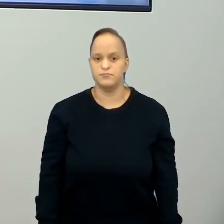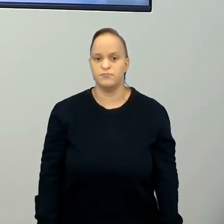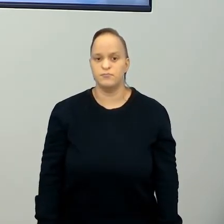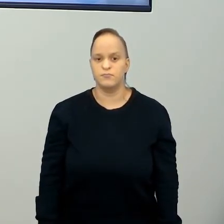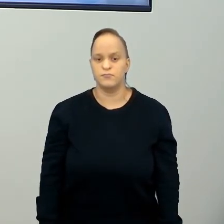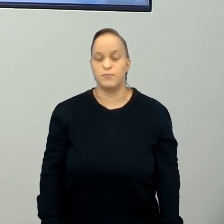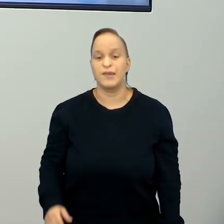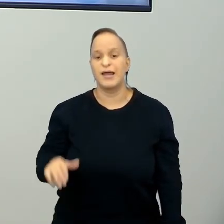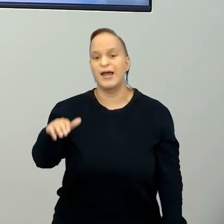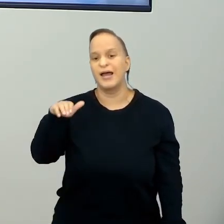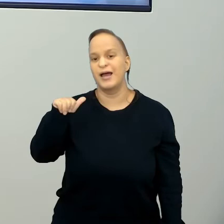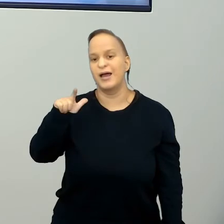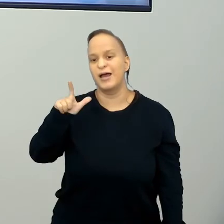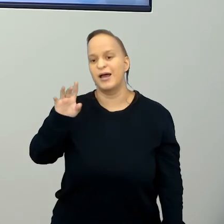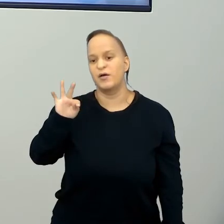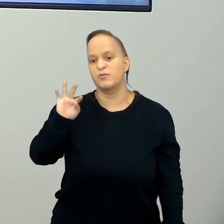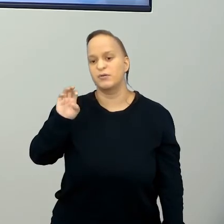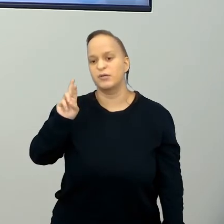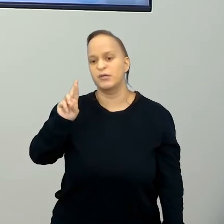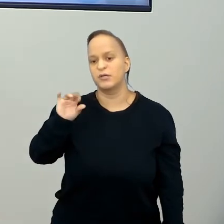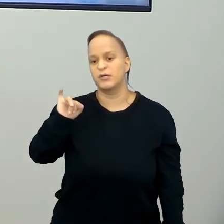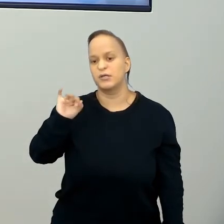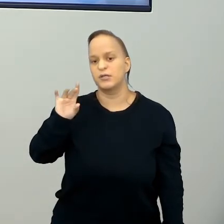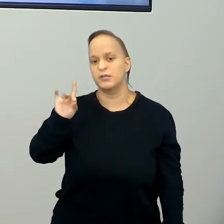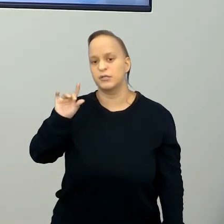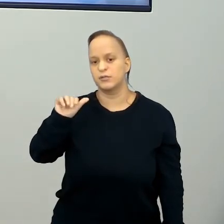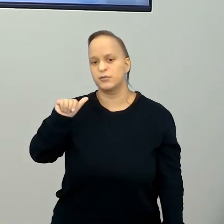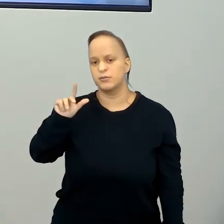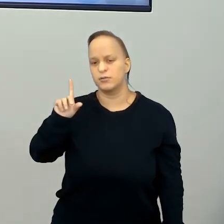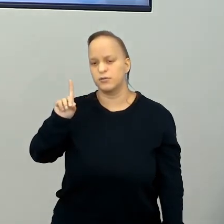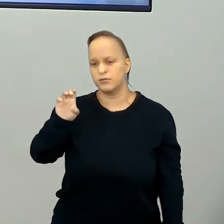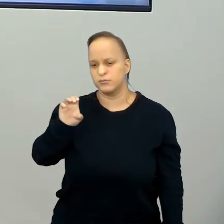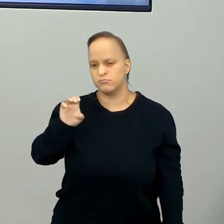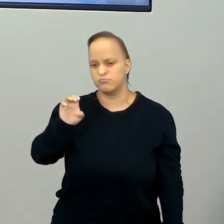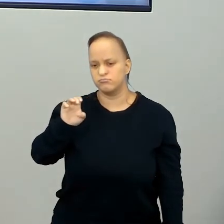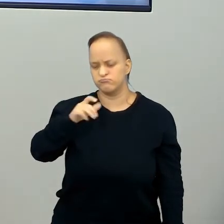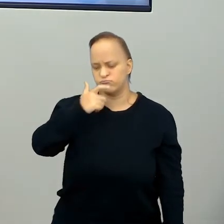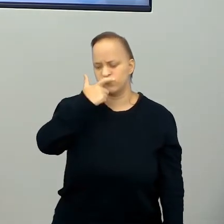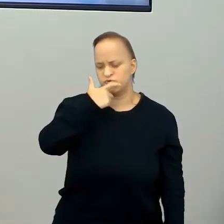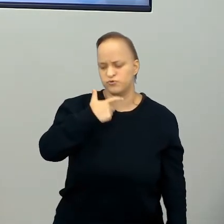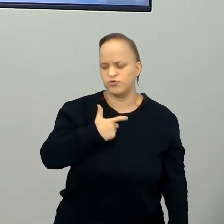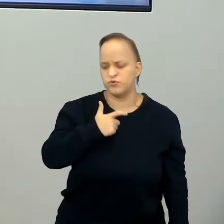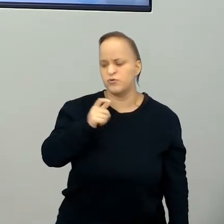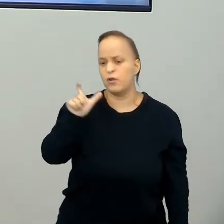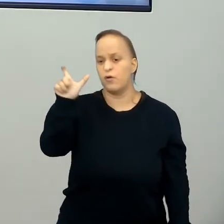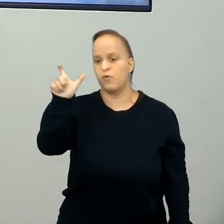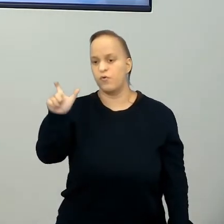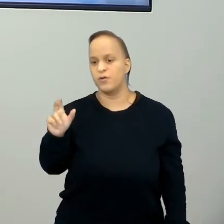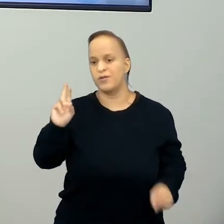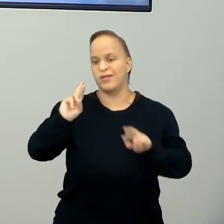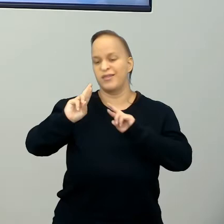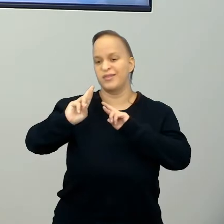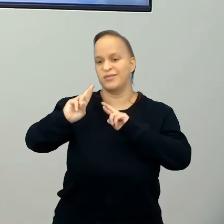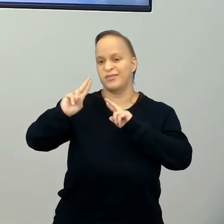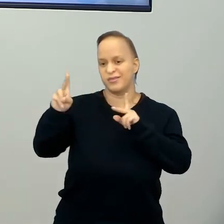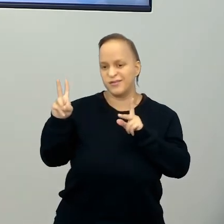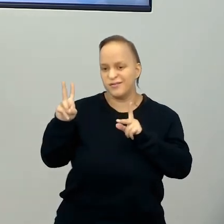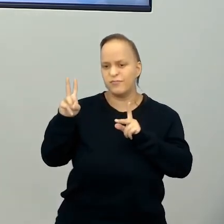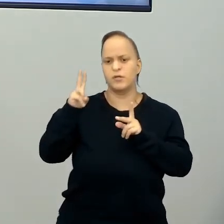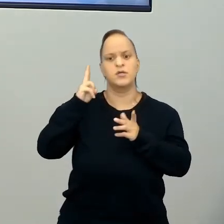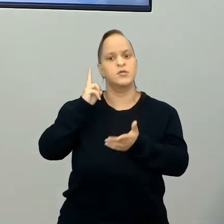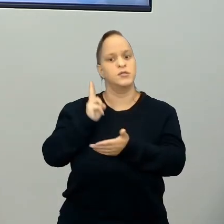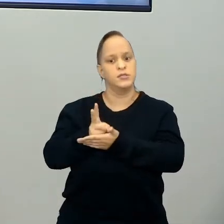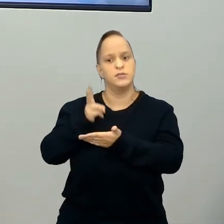o outro. A gente começa a entender que o eu e o outro sempre vai ser diferente. E quando a gente começar